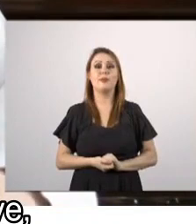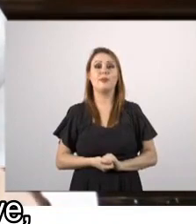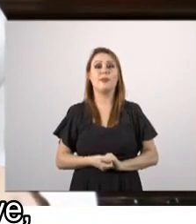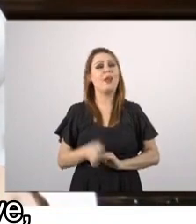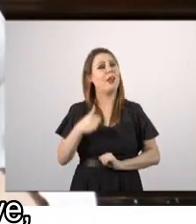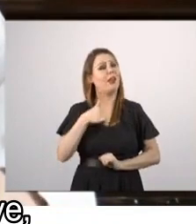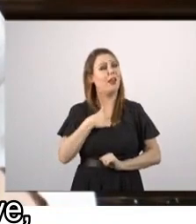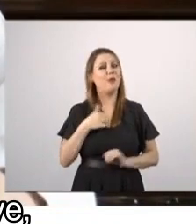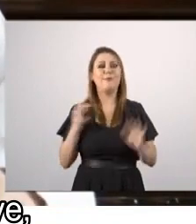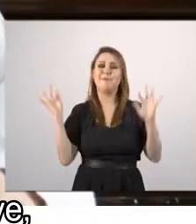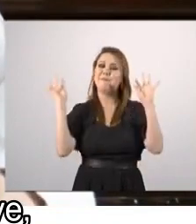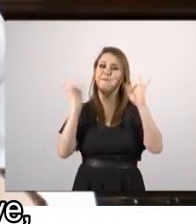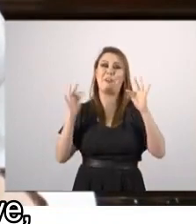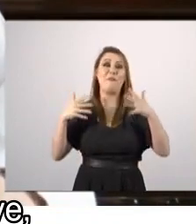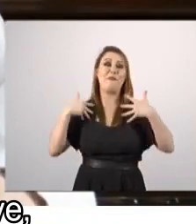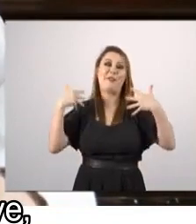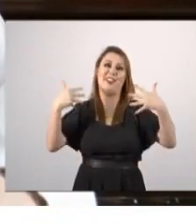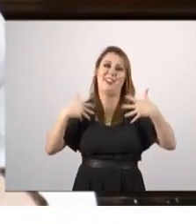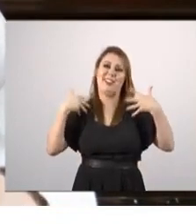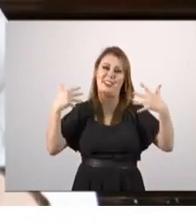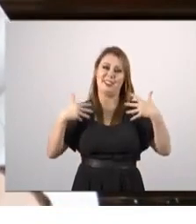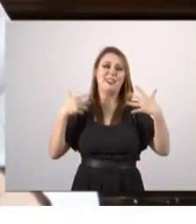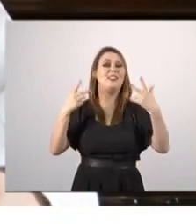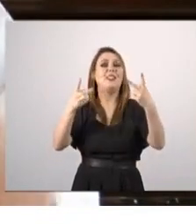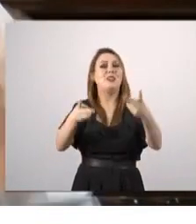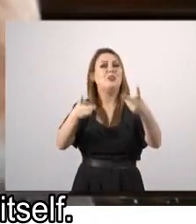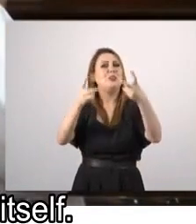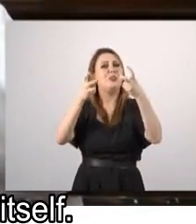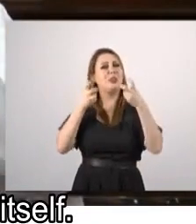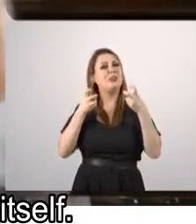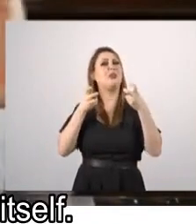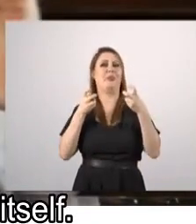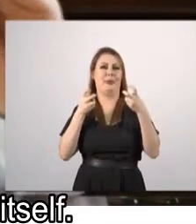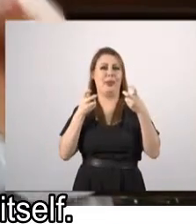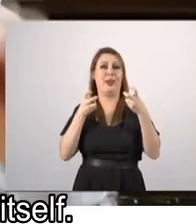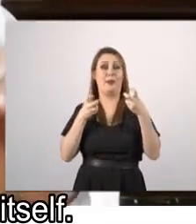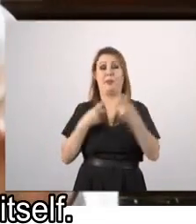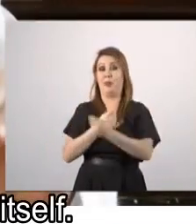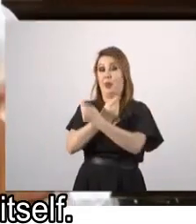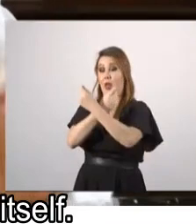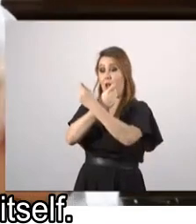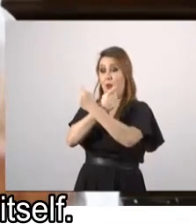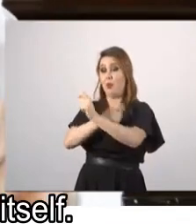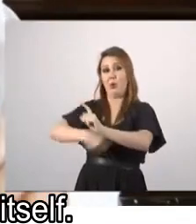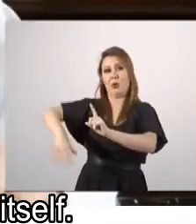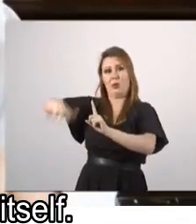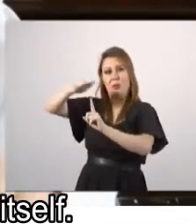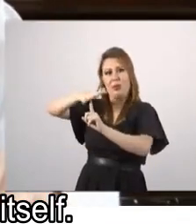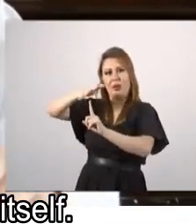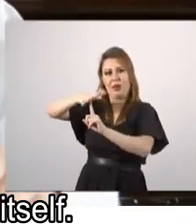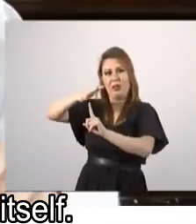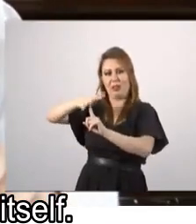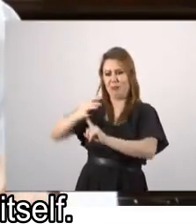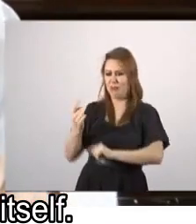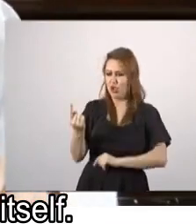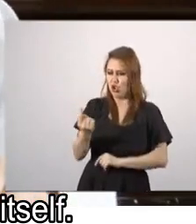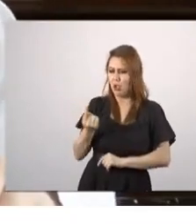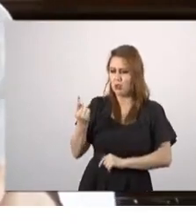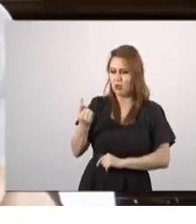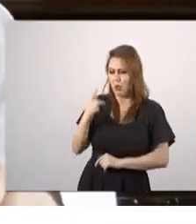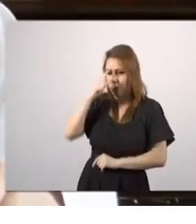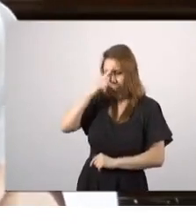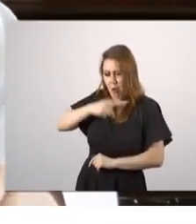Alegra-me muito observar que a PUC Paraná não se basta a si